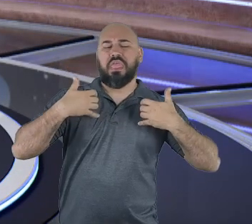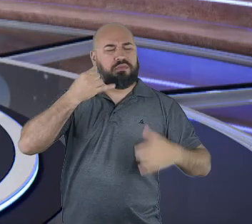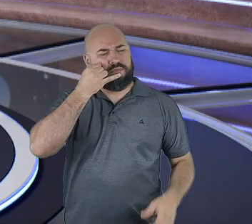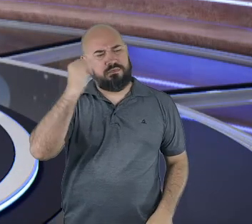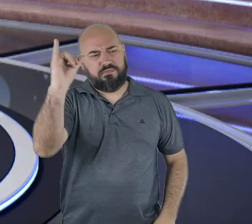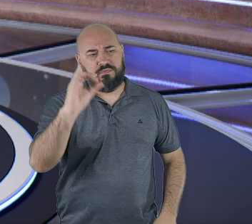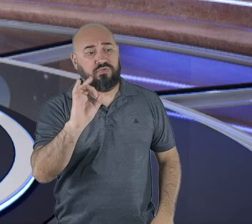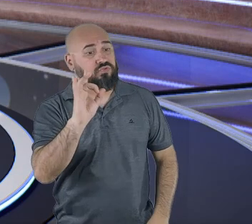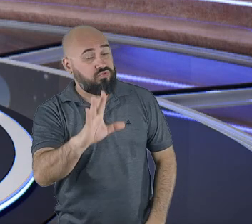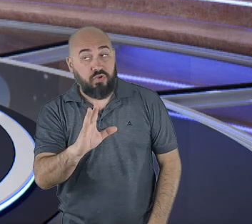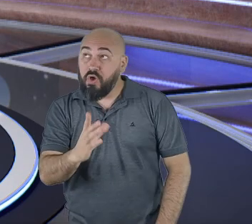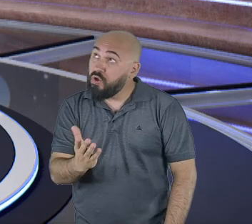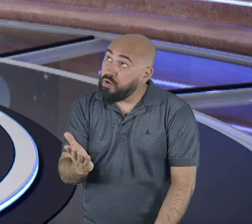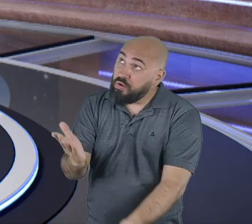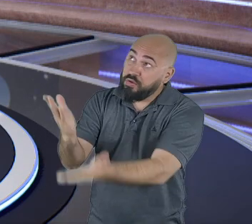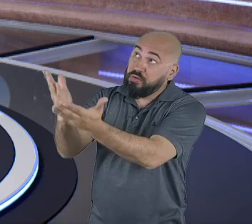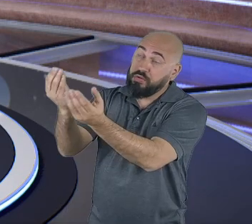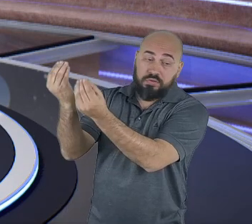pergunta.